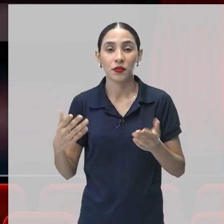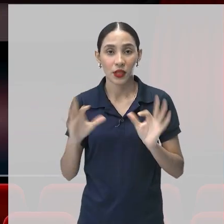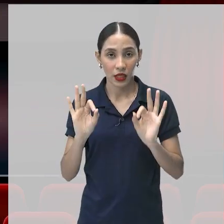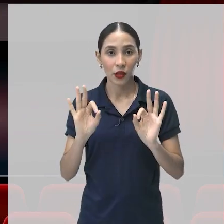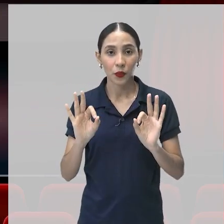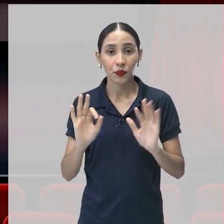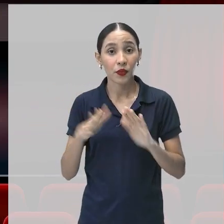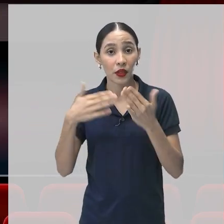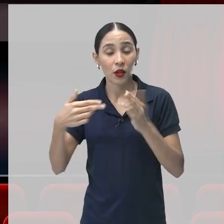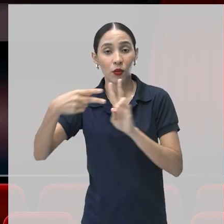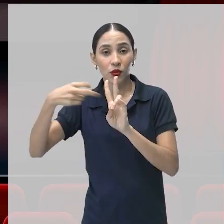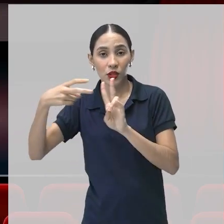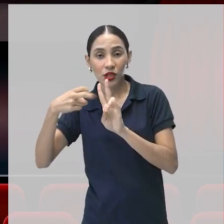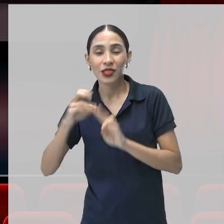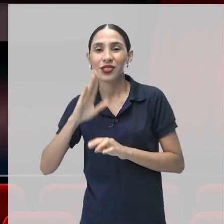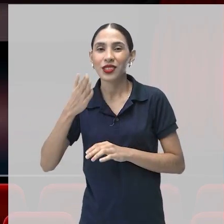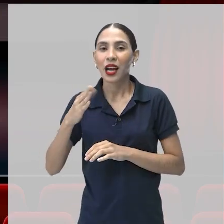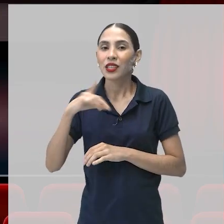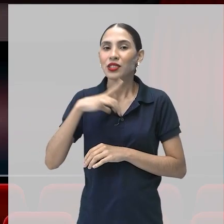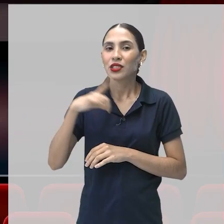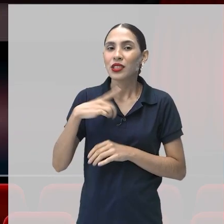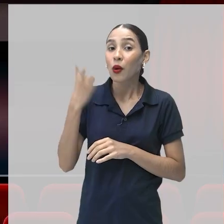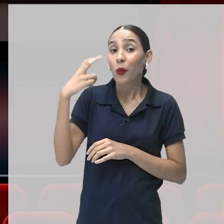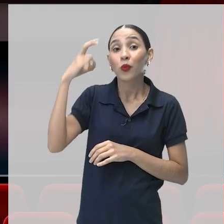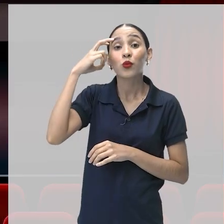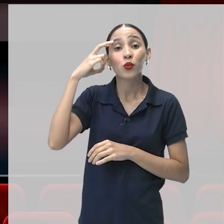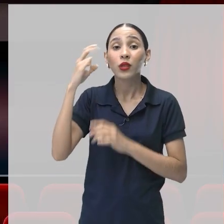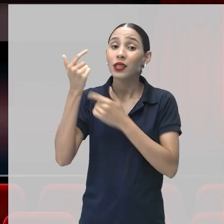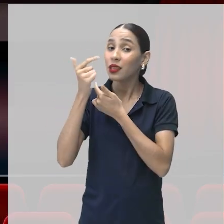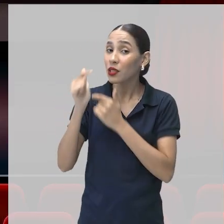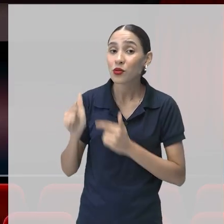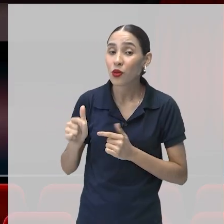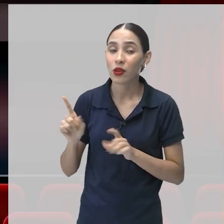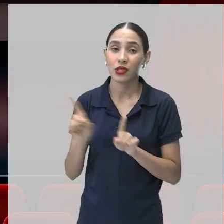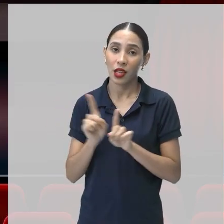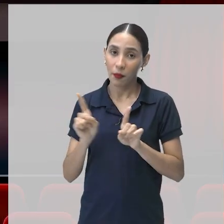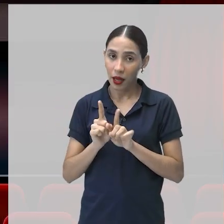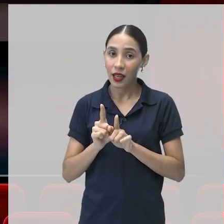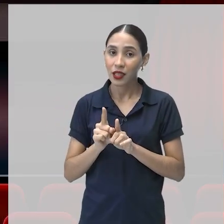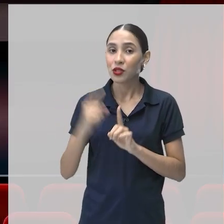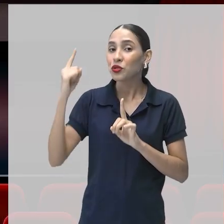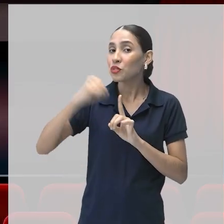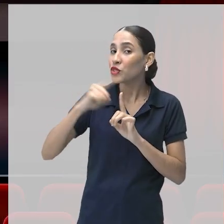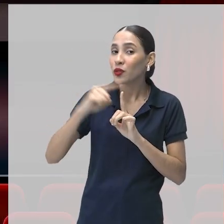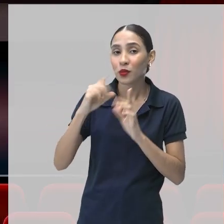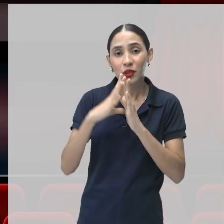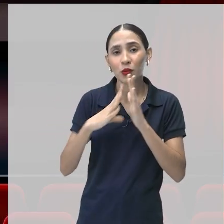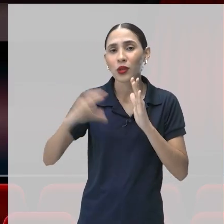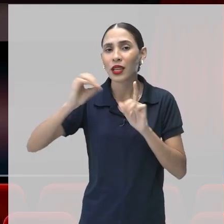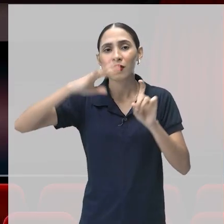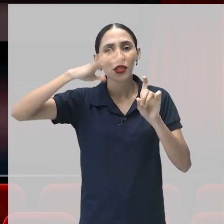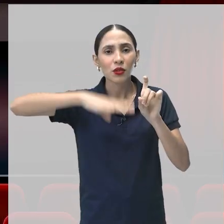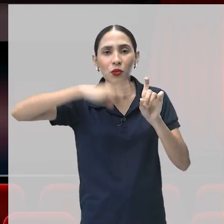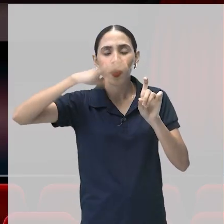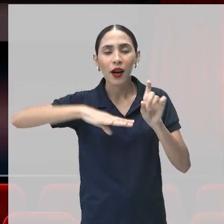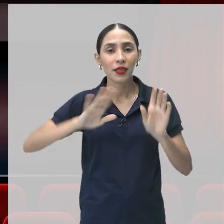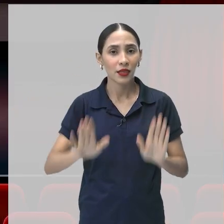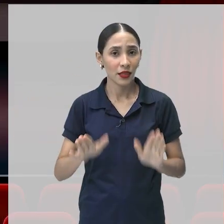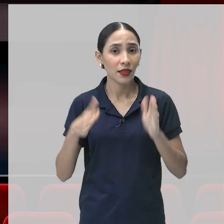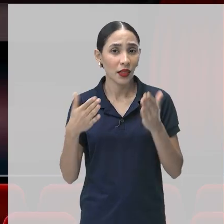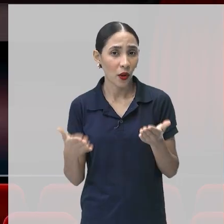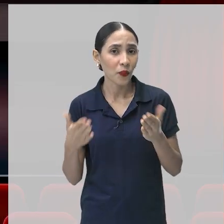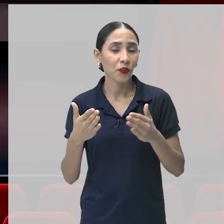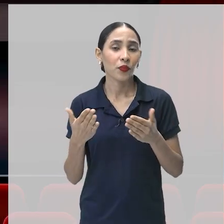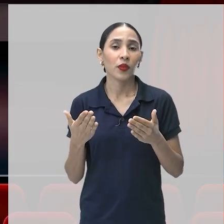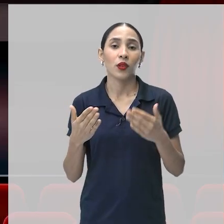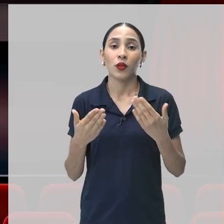indígenas. Então, os indígenas, eles já tinham a sua cultura, as suas tradições, os seus rituais. Então,